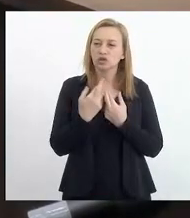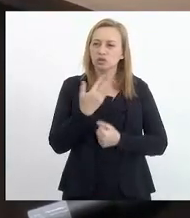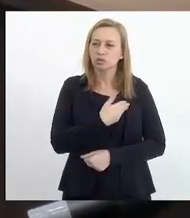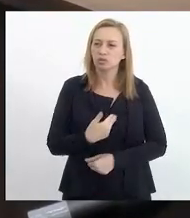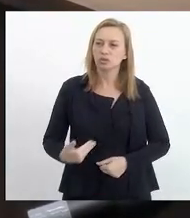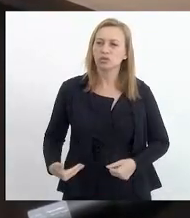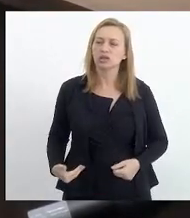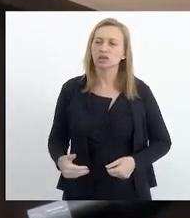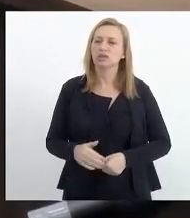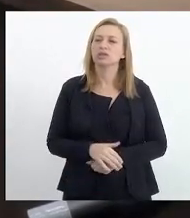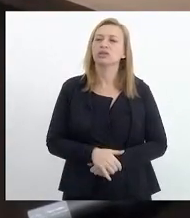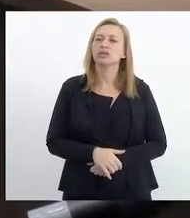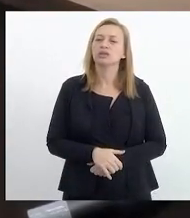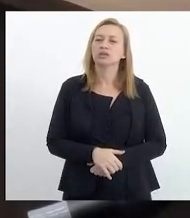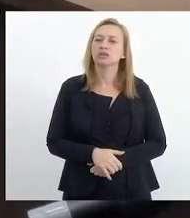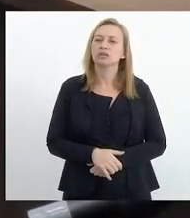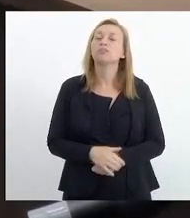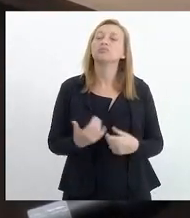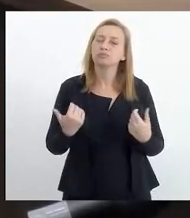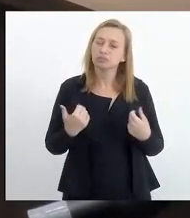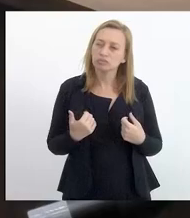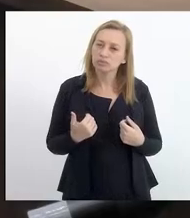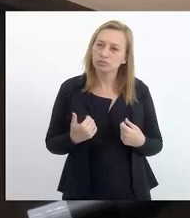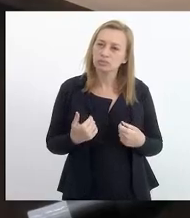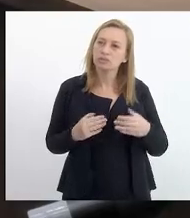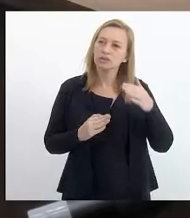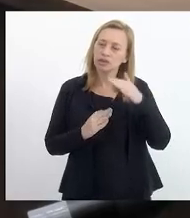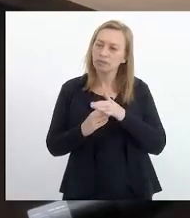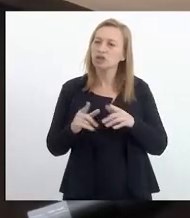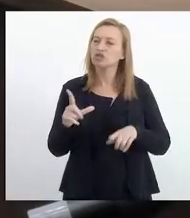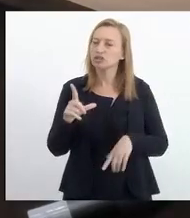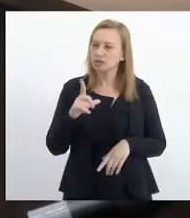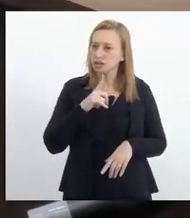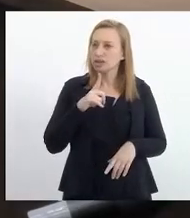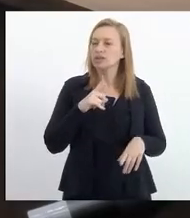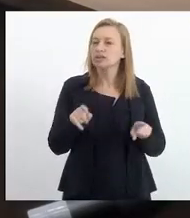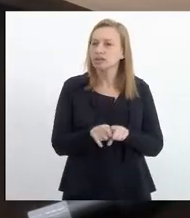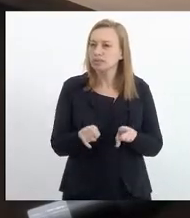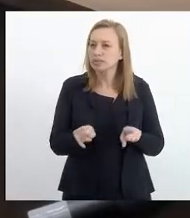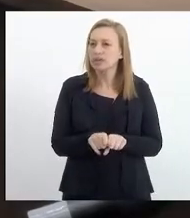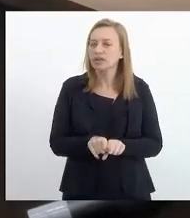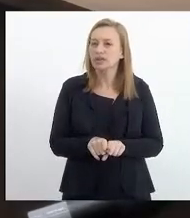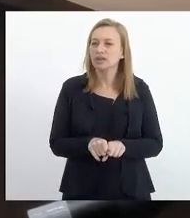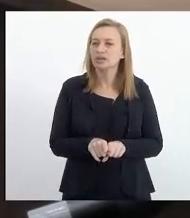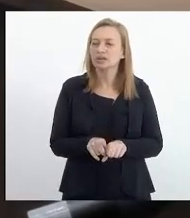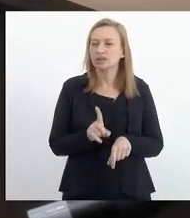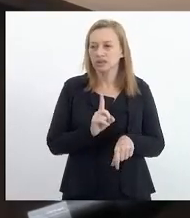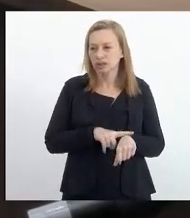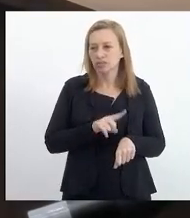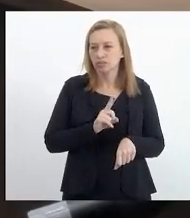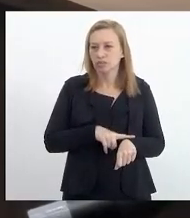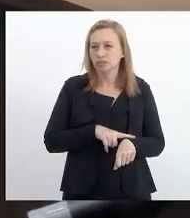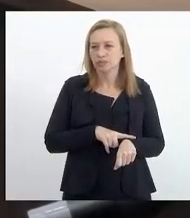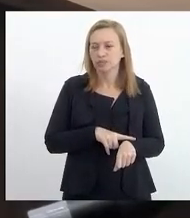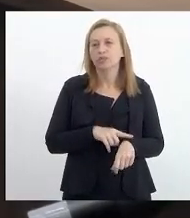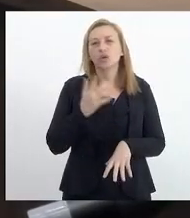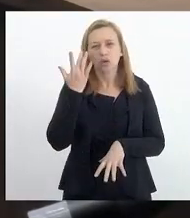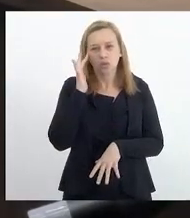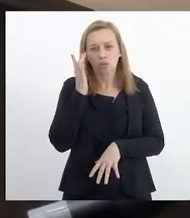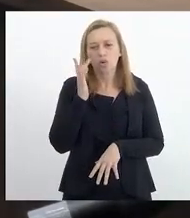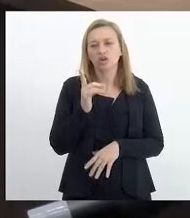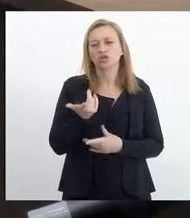pública, ela também há limite, né, para temporal, que eu acho que